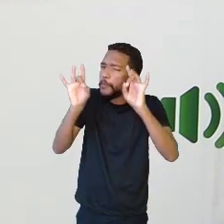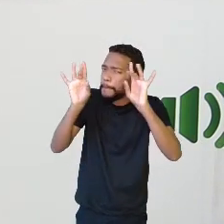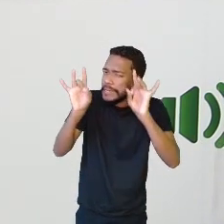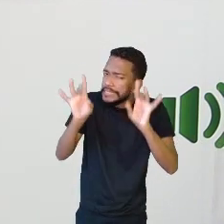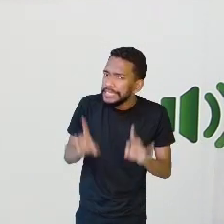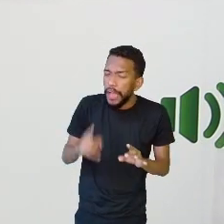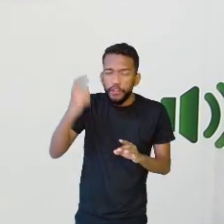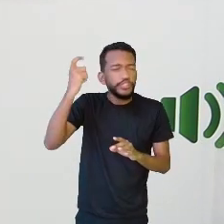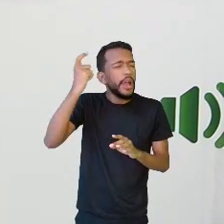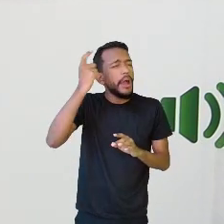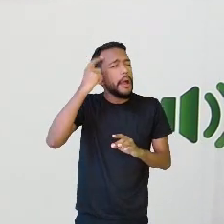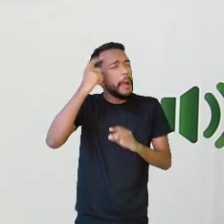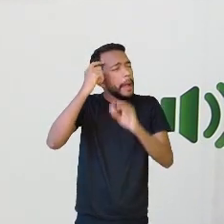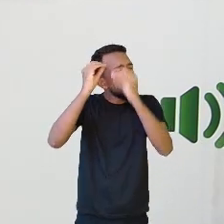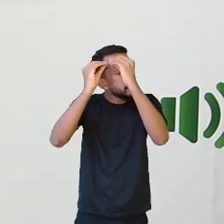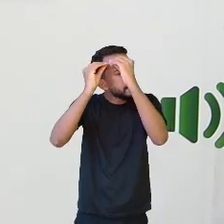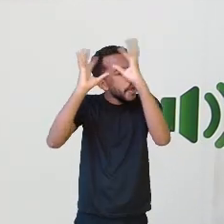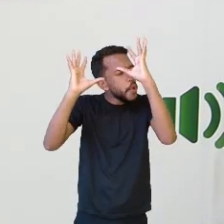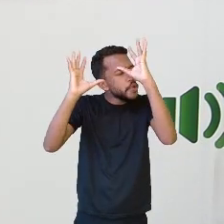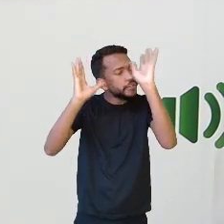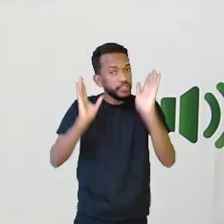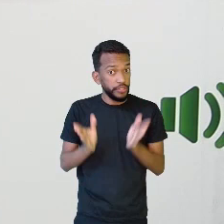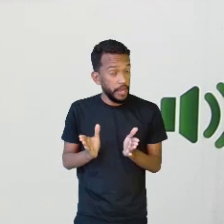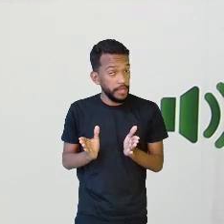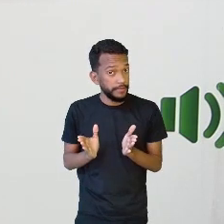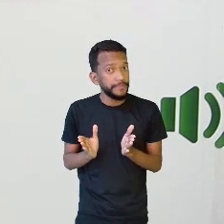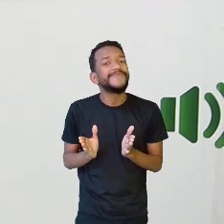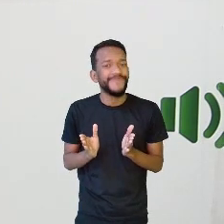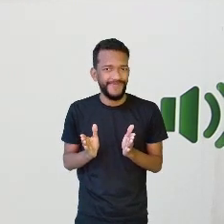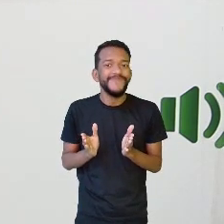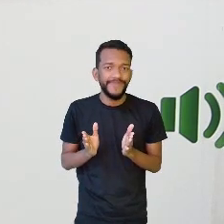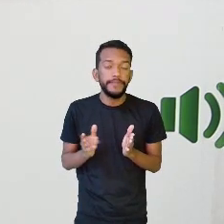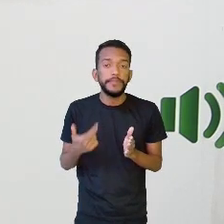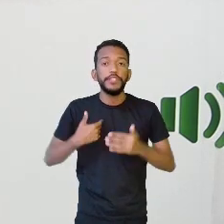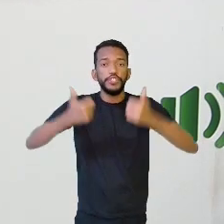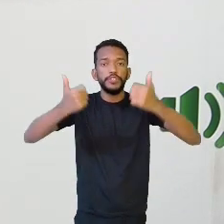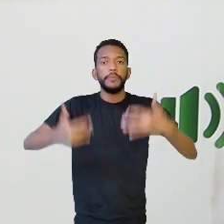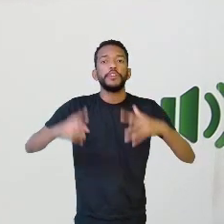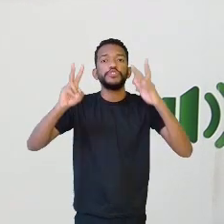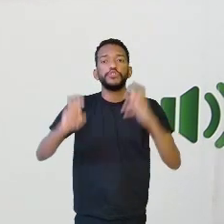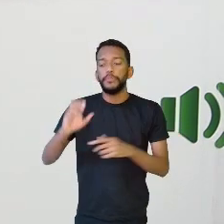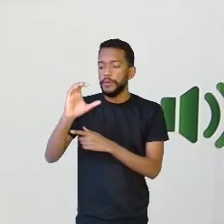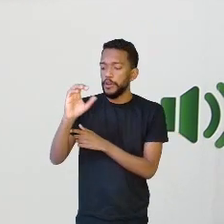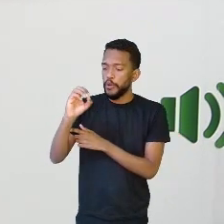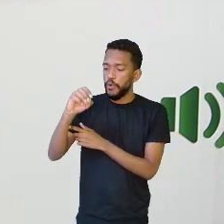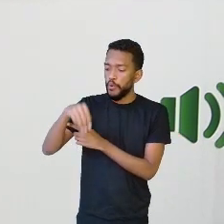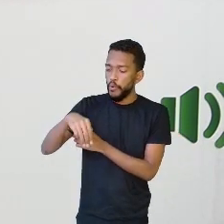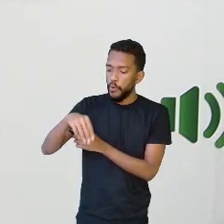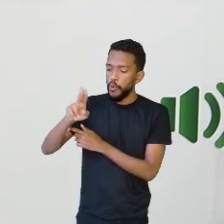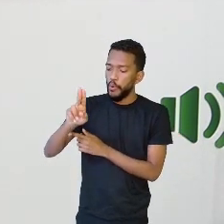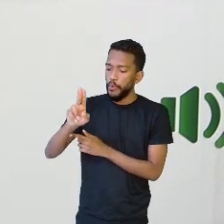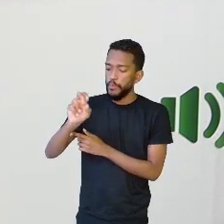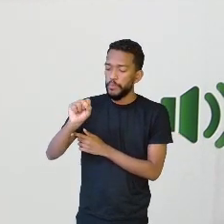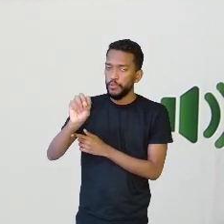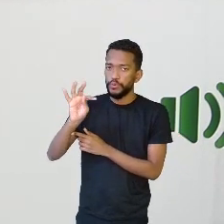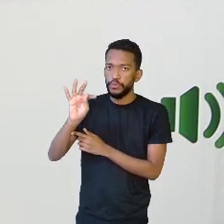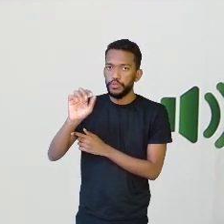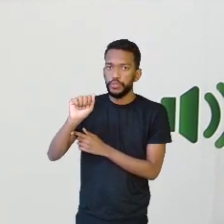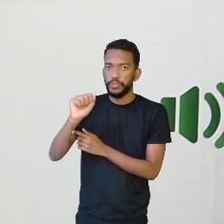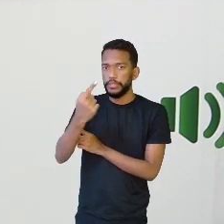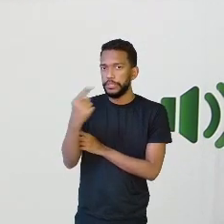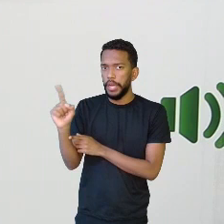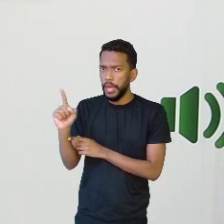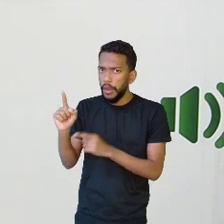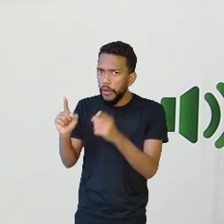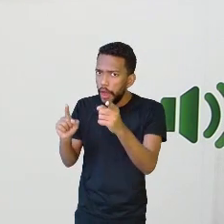vem na mente de vocês quando nós falamos em combustão? Eu estou escutando daqui que